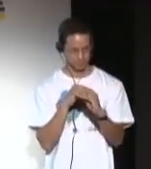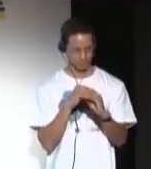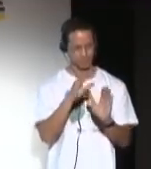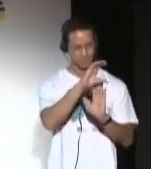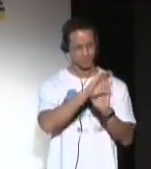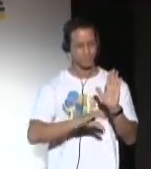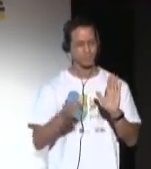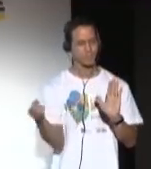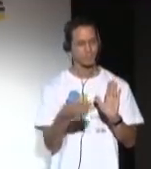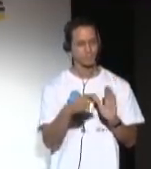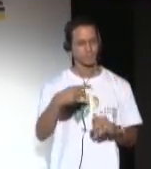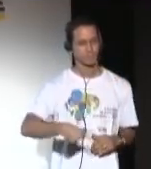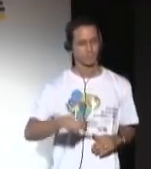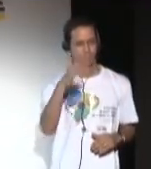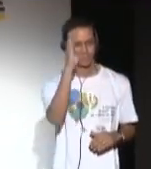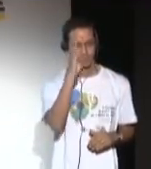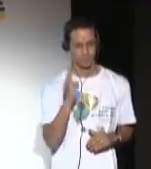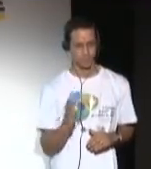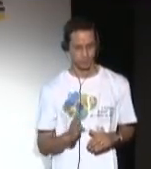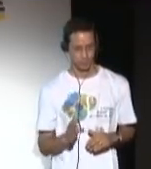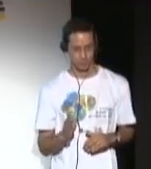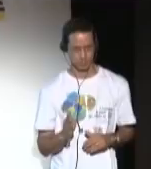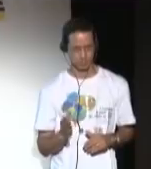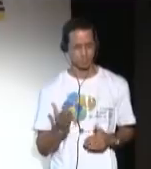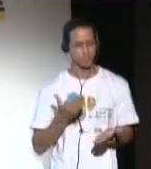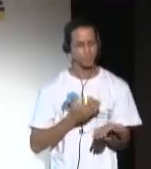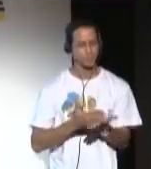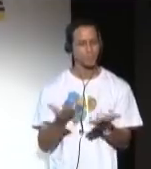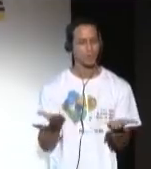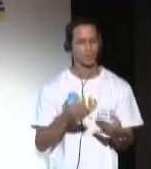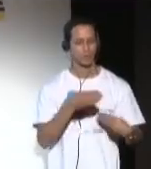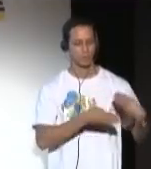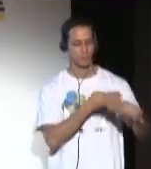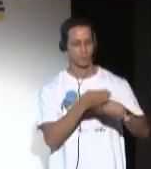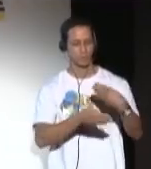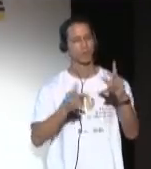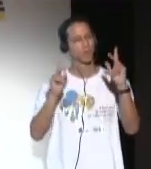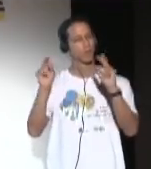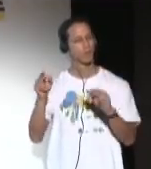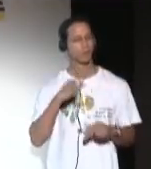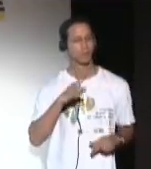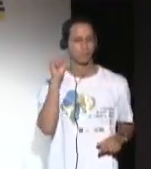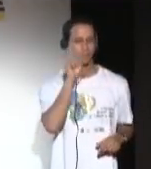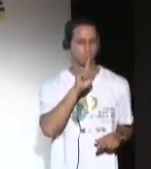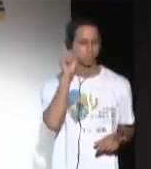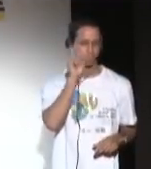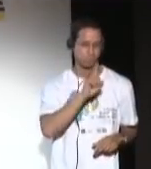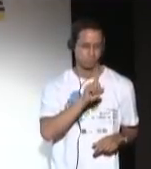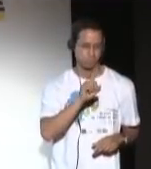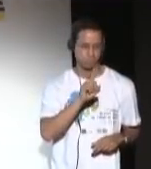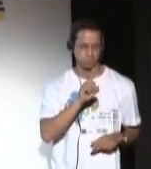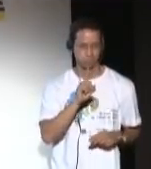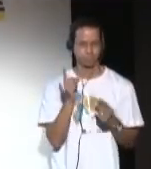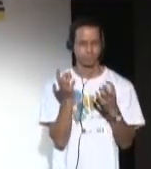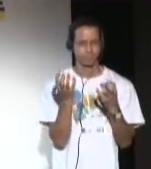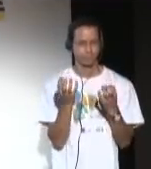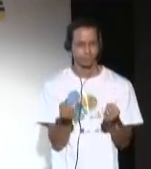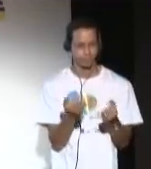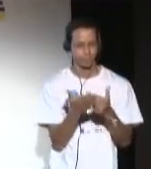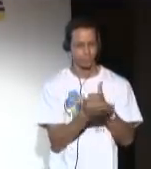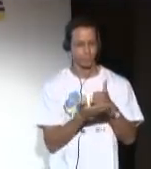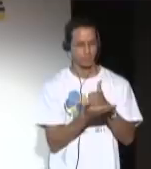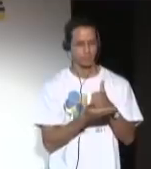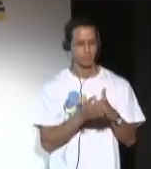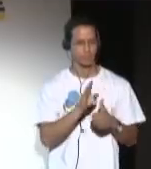Brasil. Nós acabamos de passar por um processo bastante parecido nos Estados Unidos, na adoção aí de uma